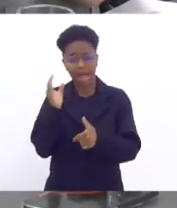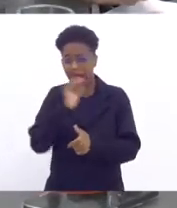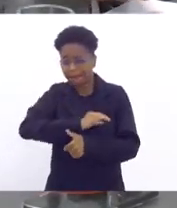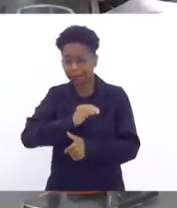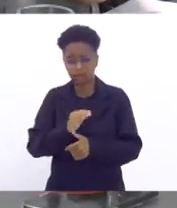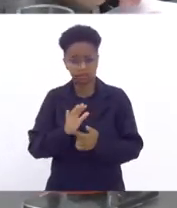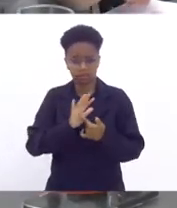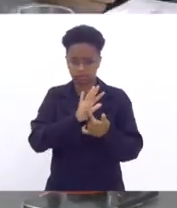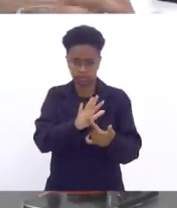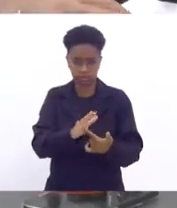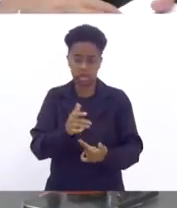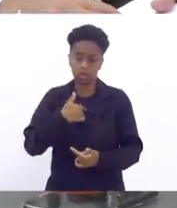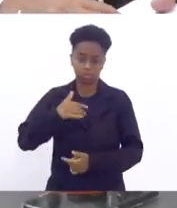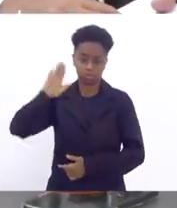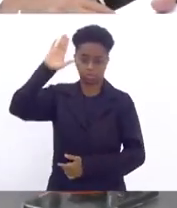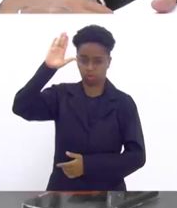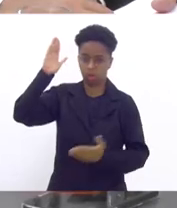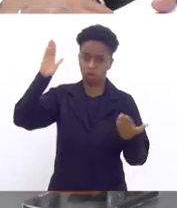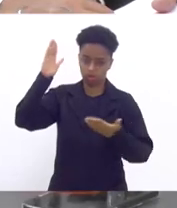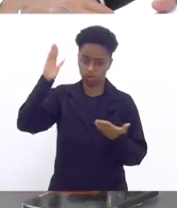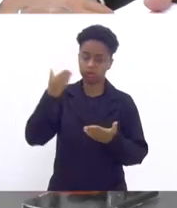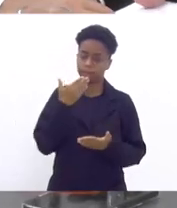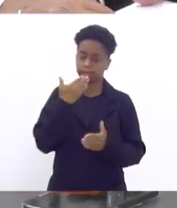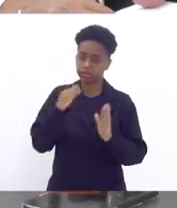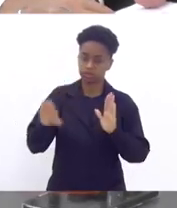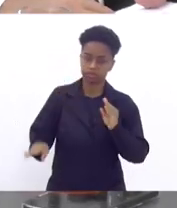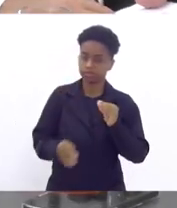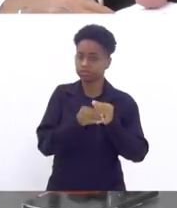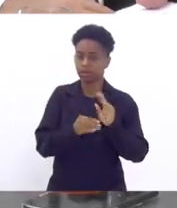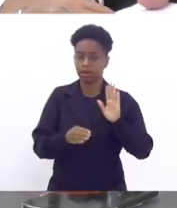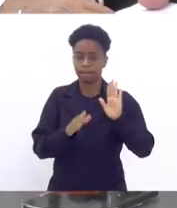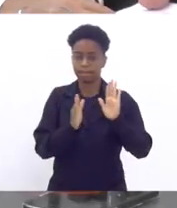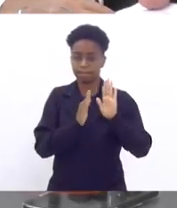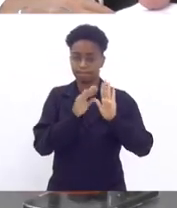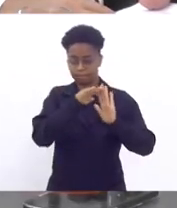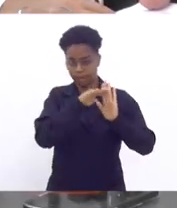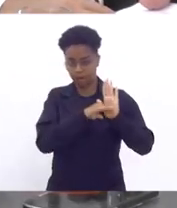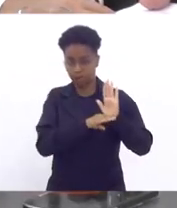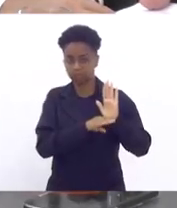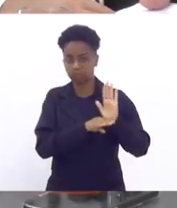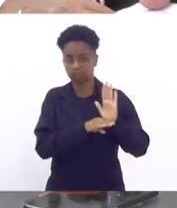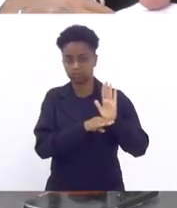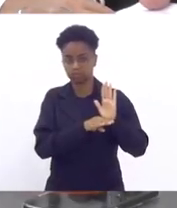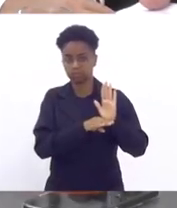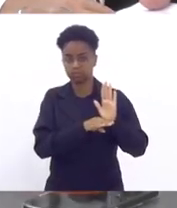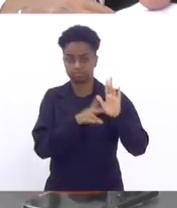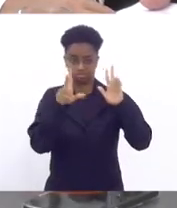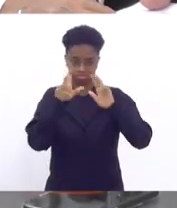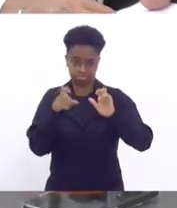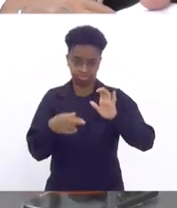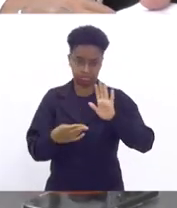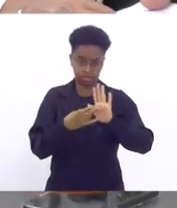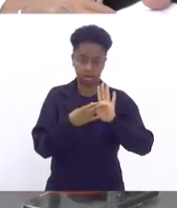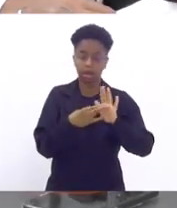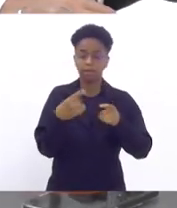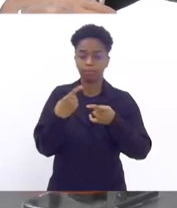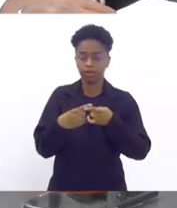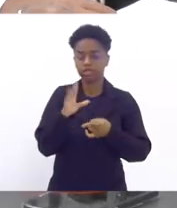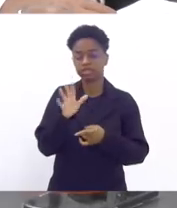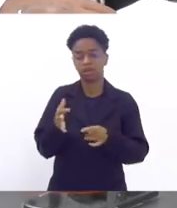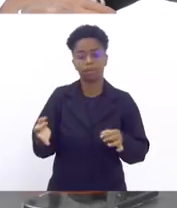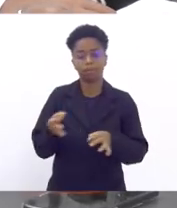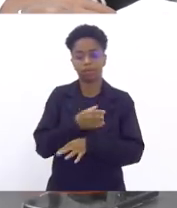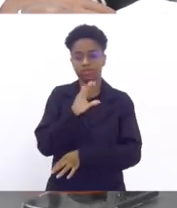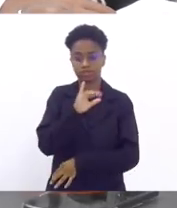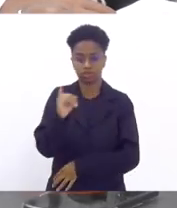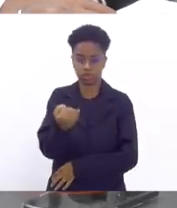farei uma questão de ordem hoje pedindo a inclusão de pauta nos termos do do do do Regimento porque ela já saiu da ccj